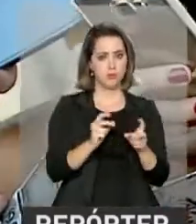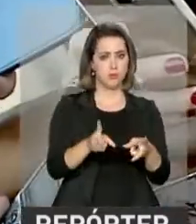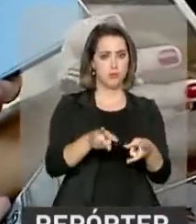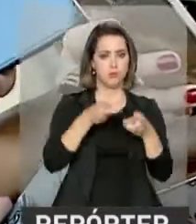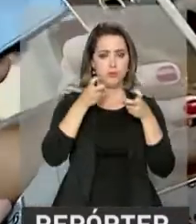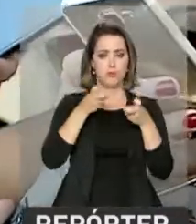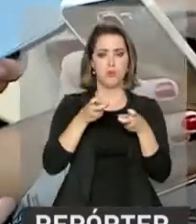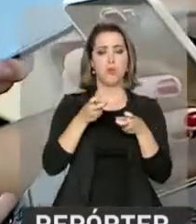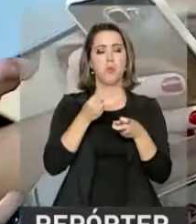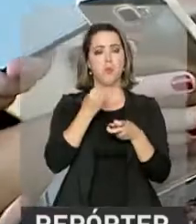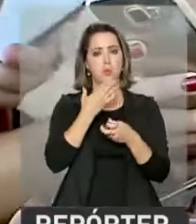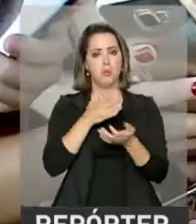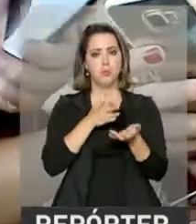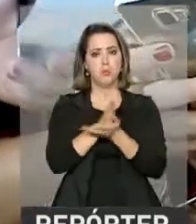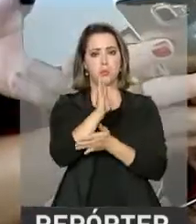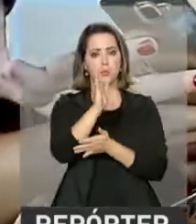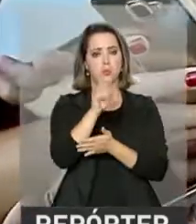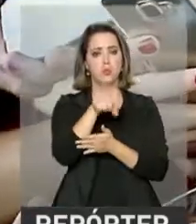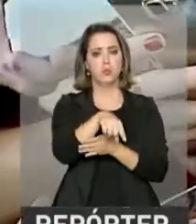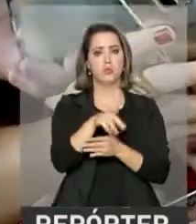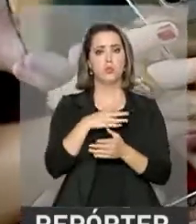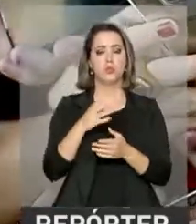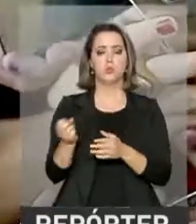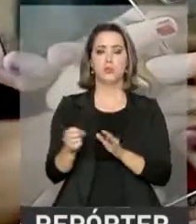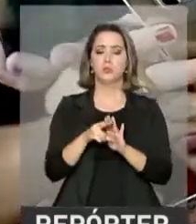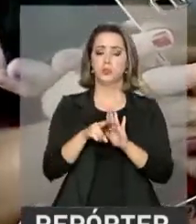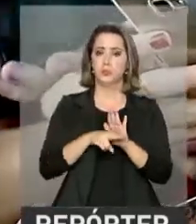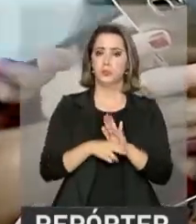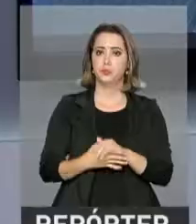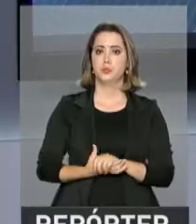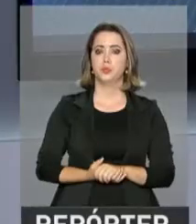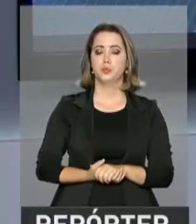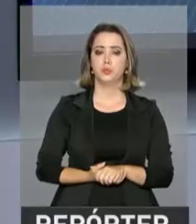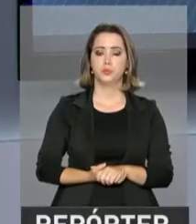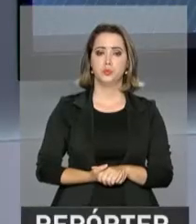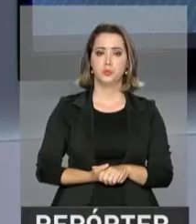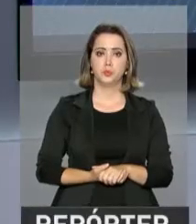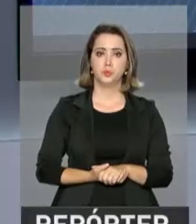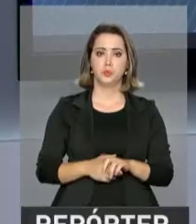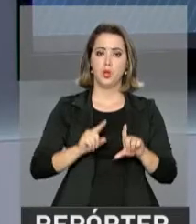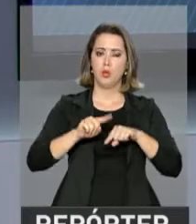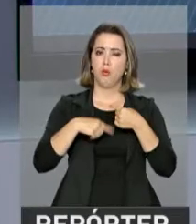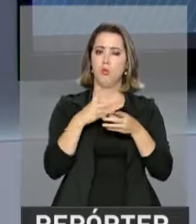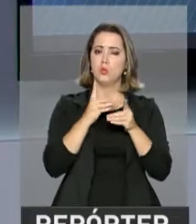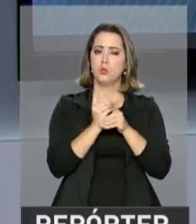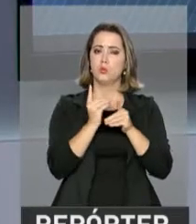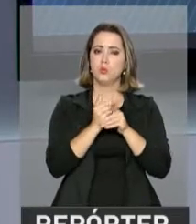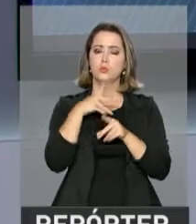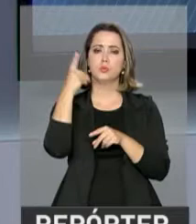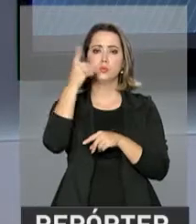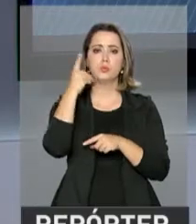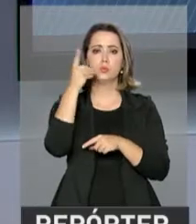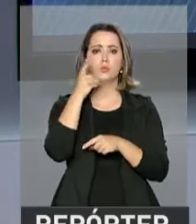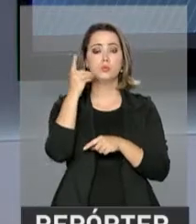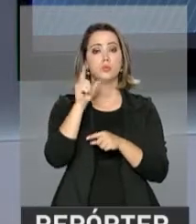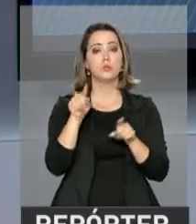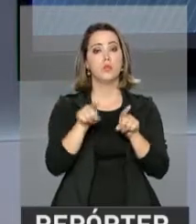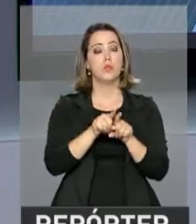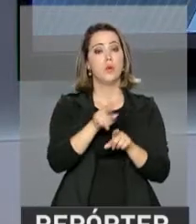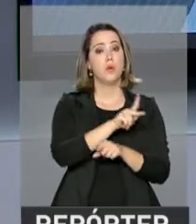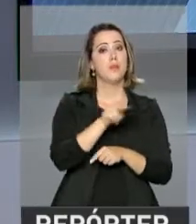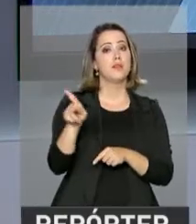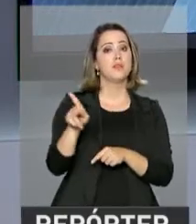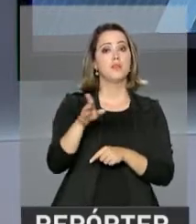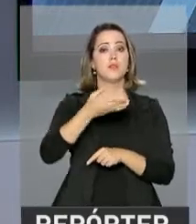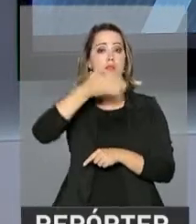muito favorável para aprovação da reforma da previdência e após encontro com deputados no alvorada o presidente